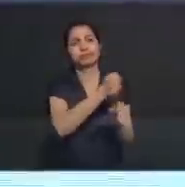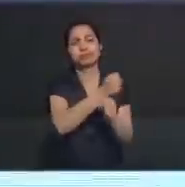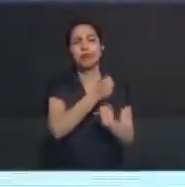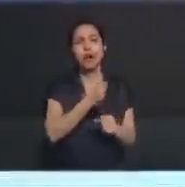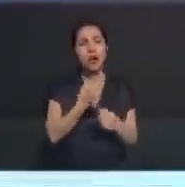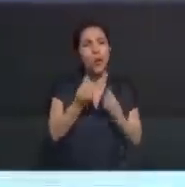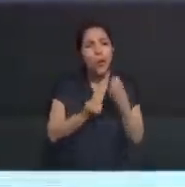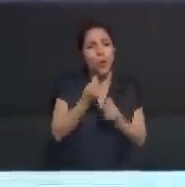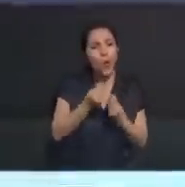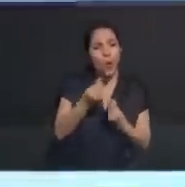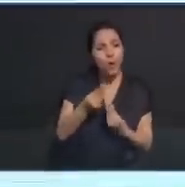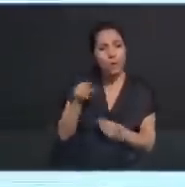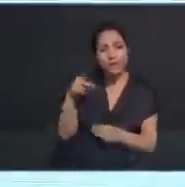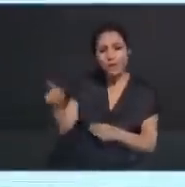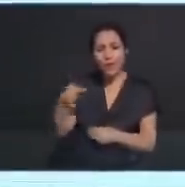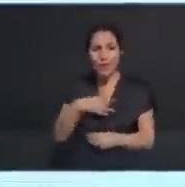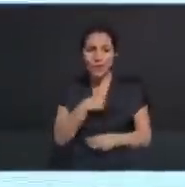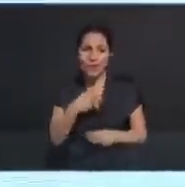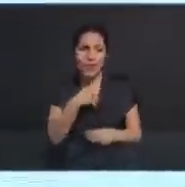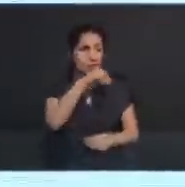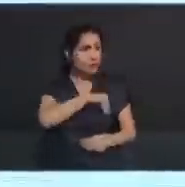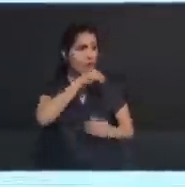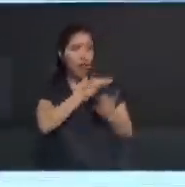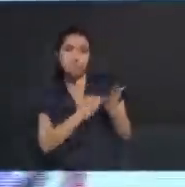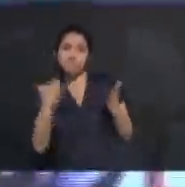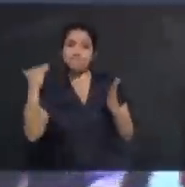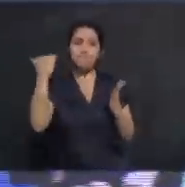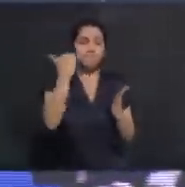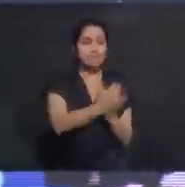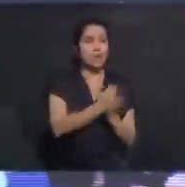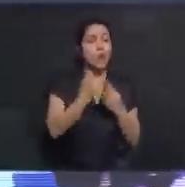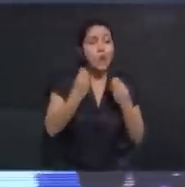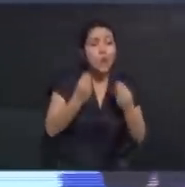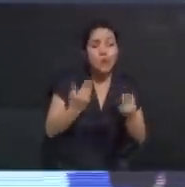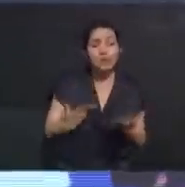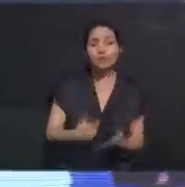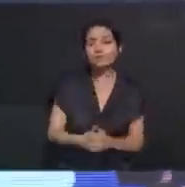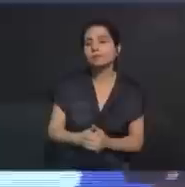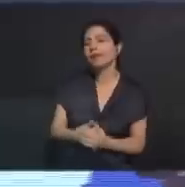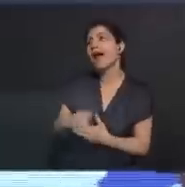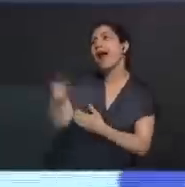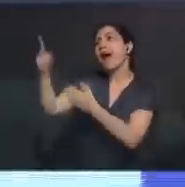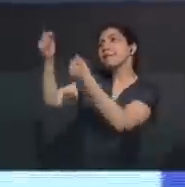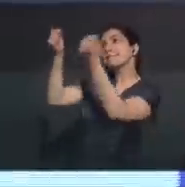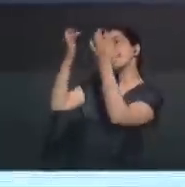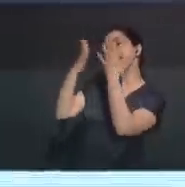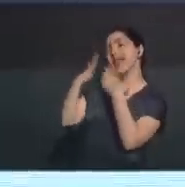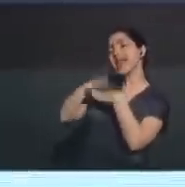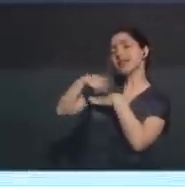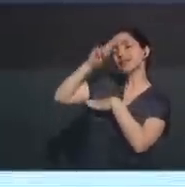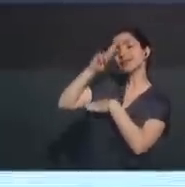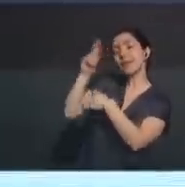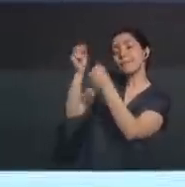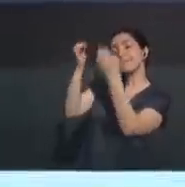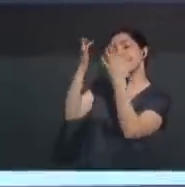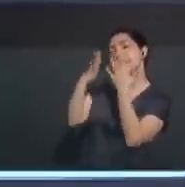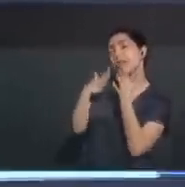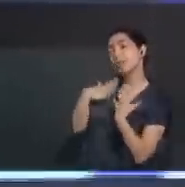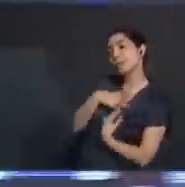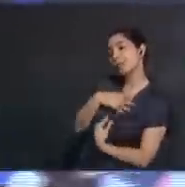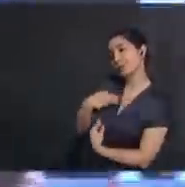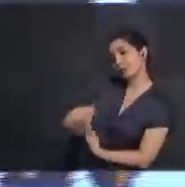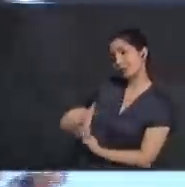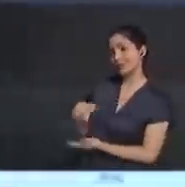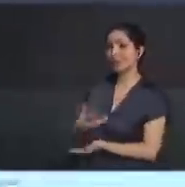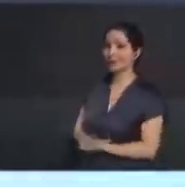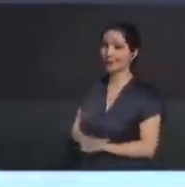ganha quase que o valor da sua casa por mês? Ela falava assim: é a bênção do Senhor, meu filho.